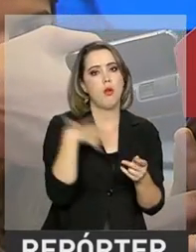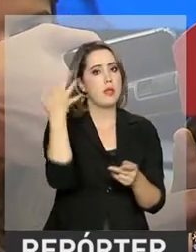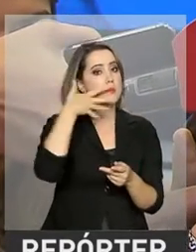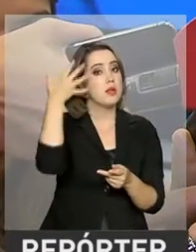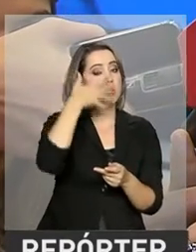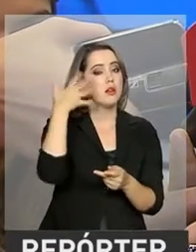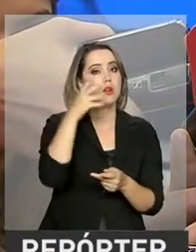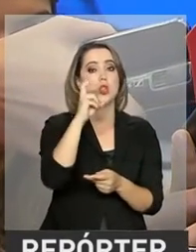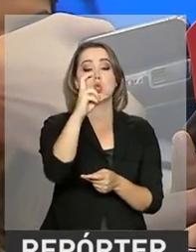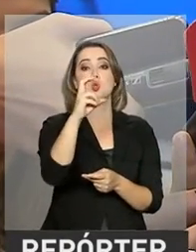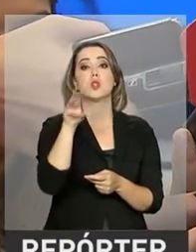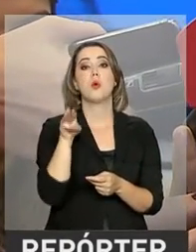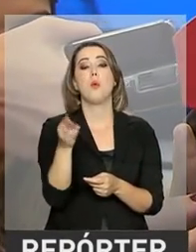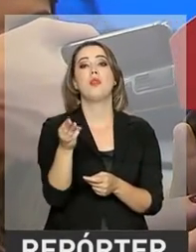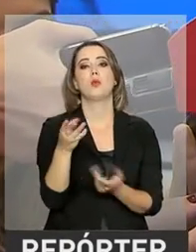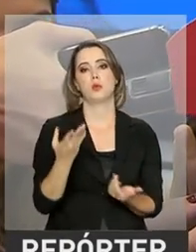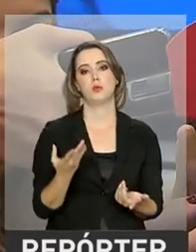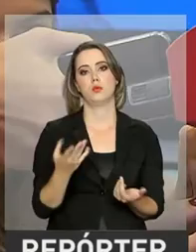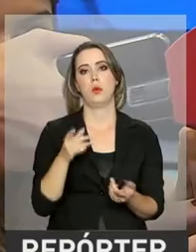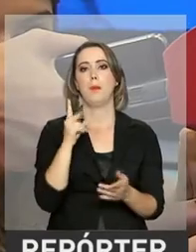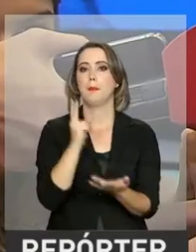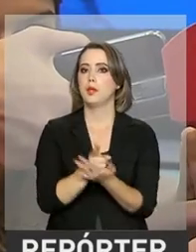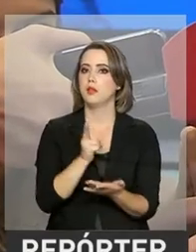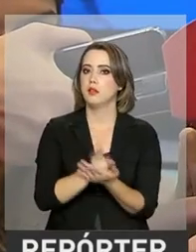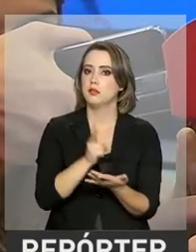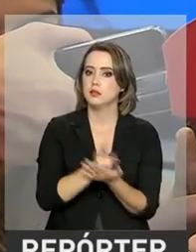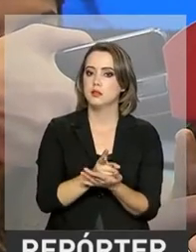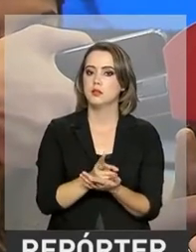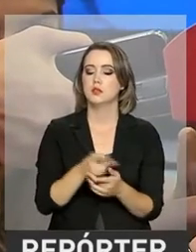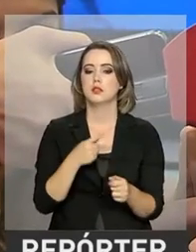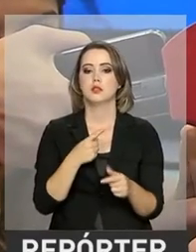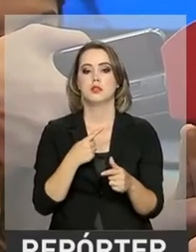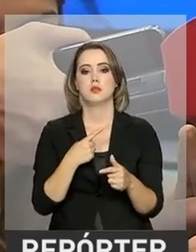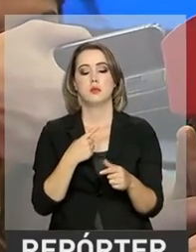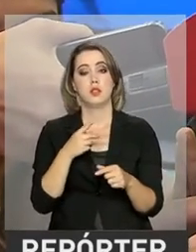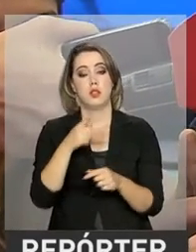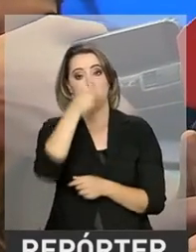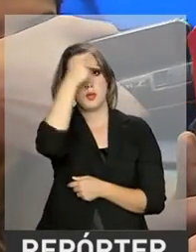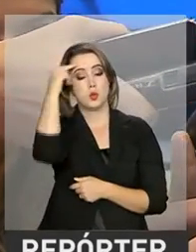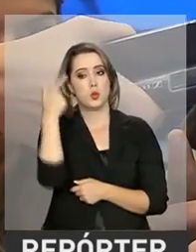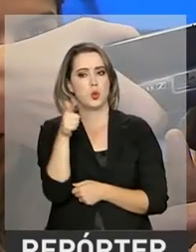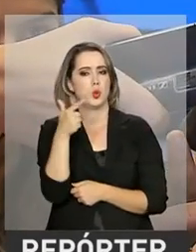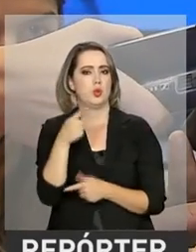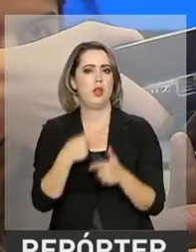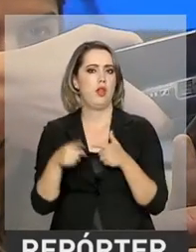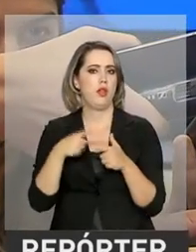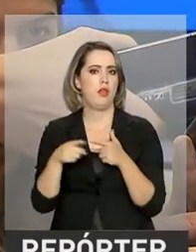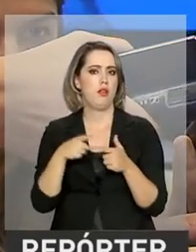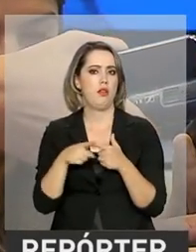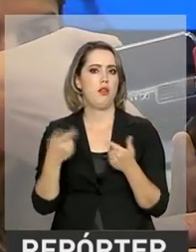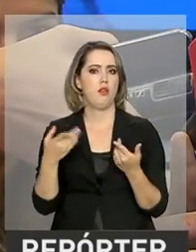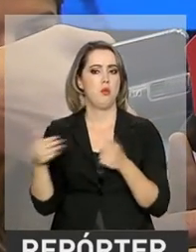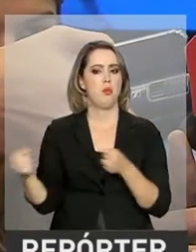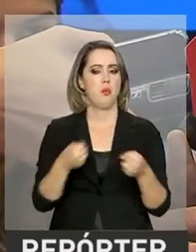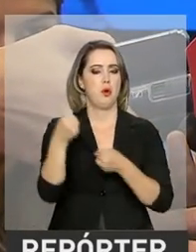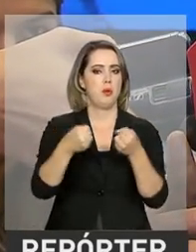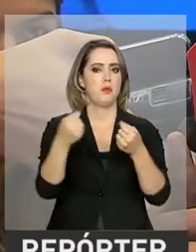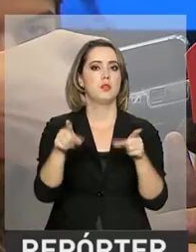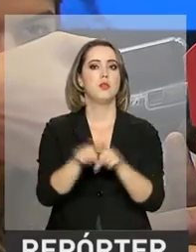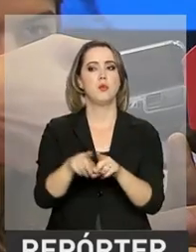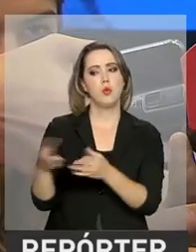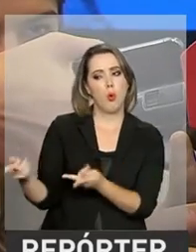palestra de apenas cinco minutos mesmo cidadão ele não tenha cometido infração ele é convidado para fazer essa